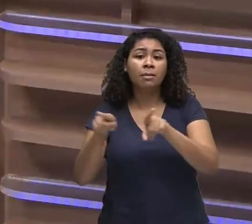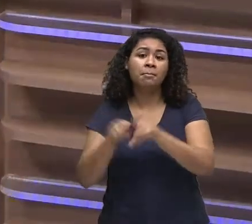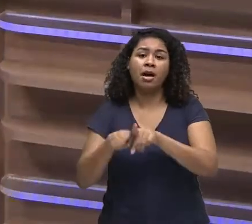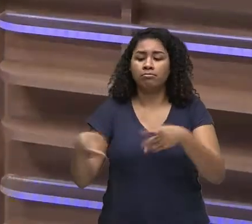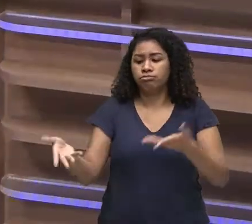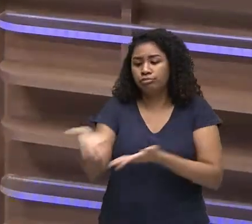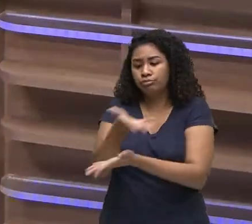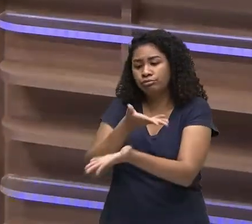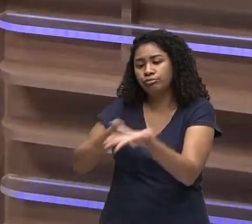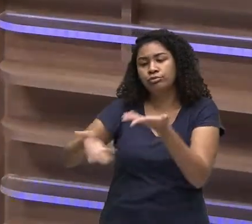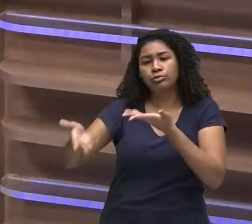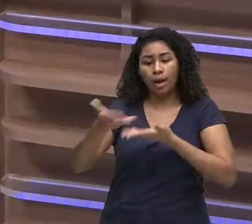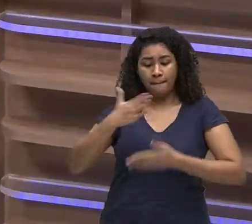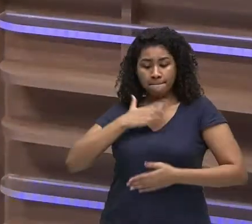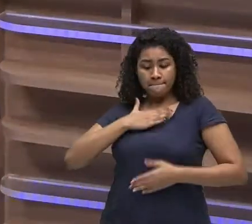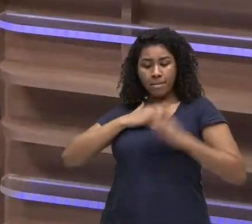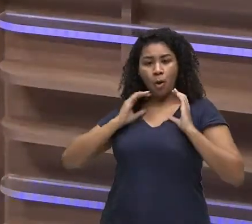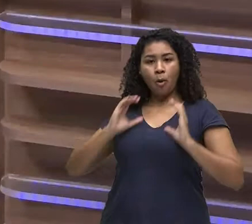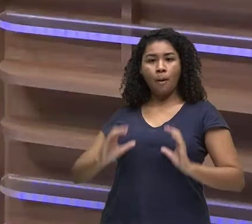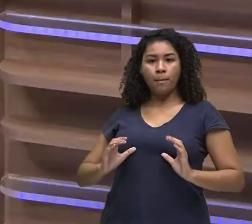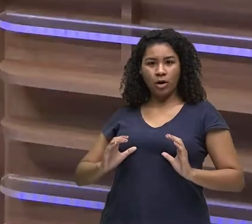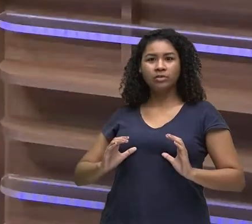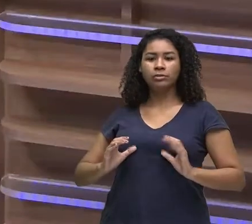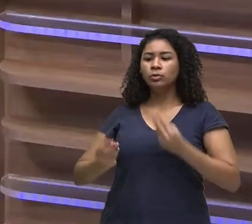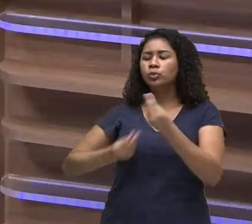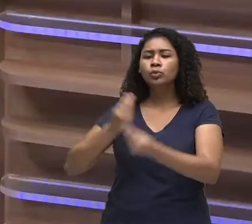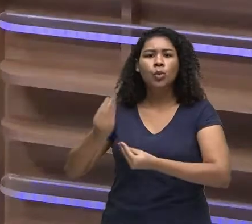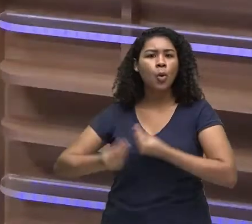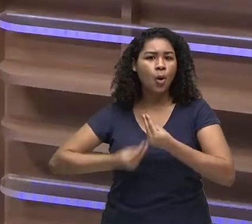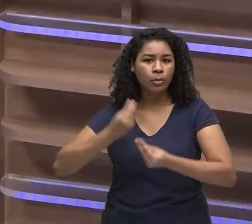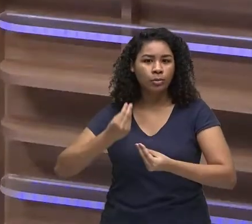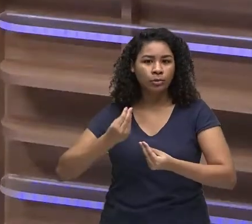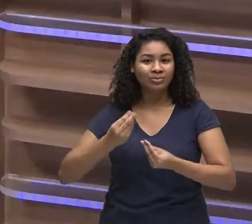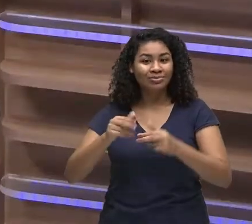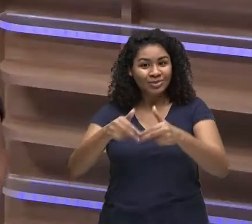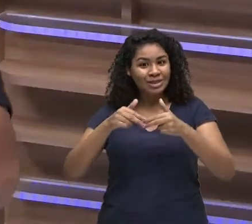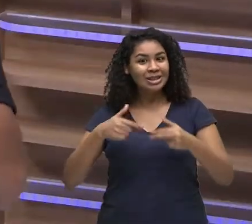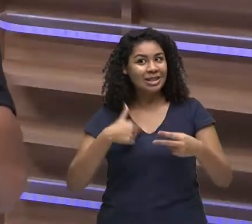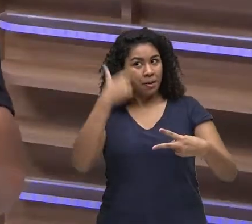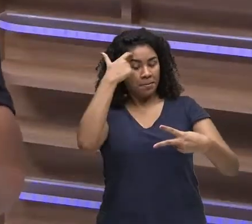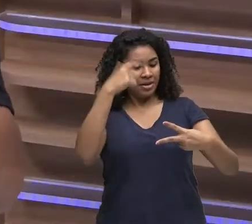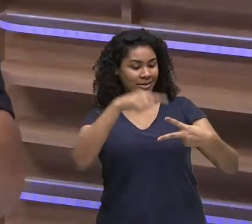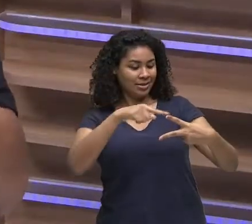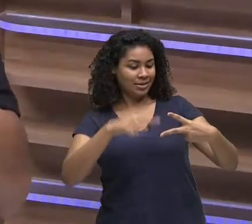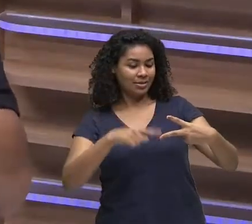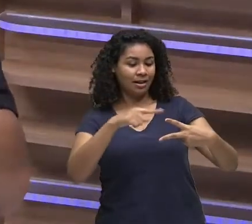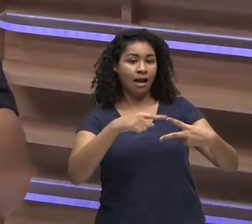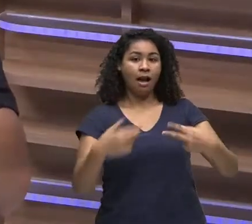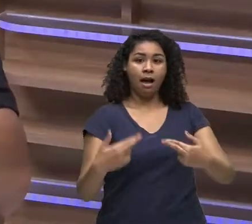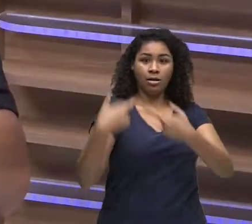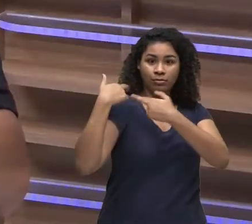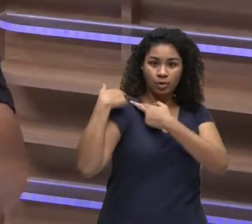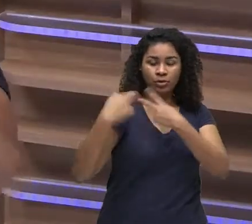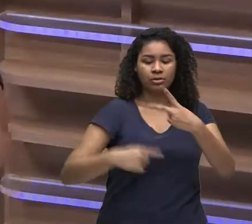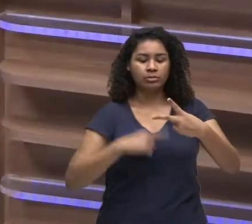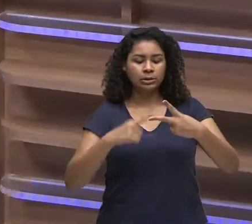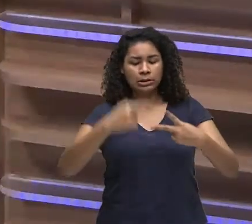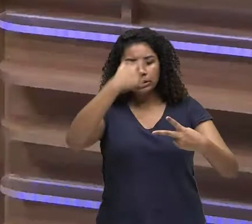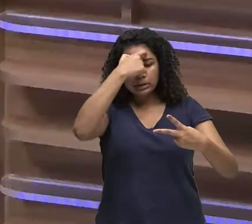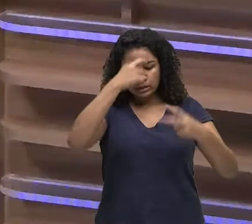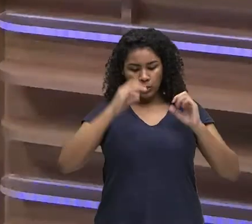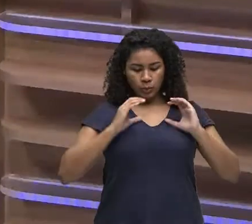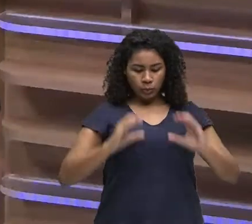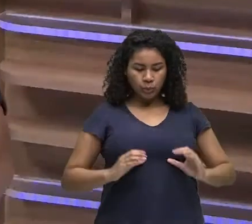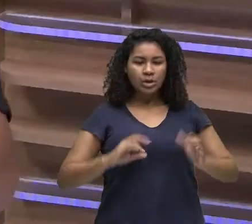sociedade de modo geral. Então, quando eu olho para a responsabilidade e para a cidadania, uma ideia reforça a outra, porque eu